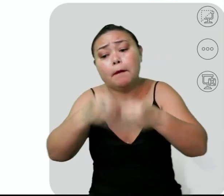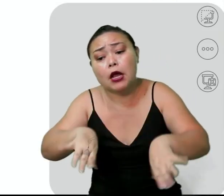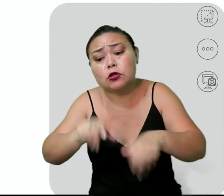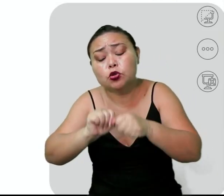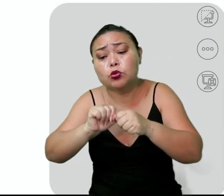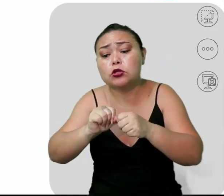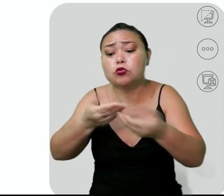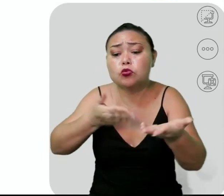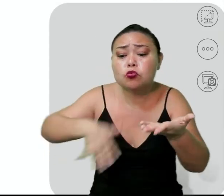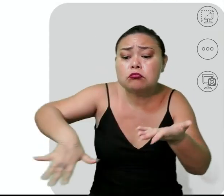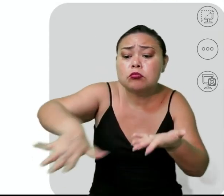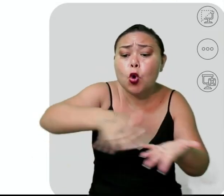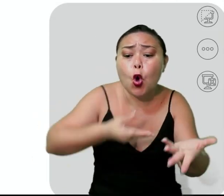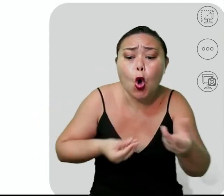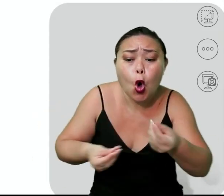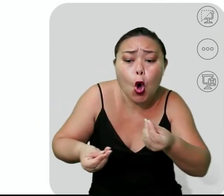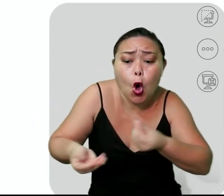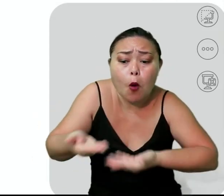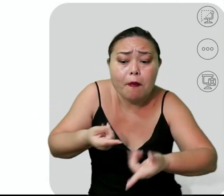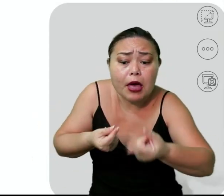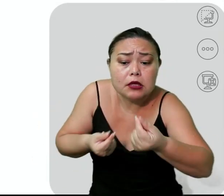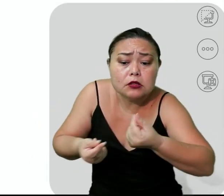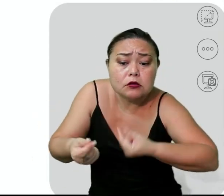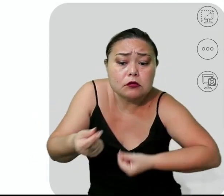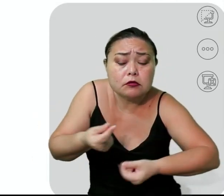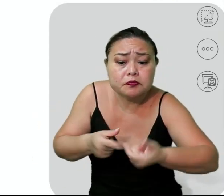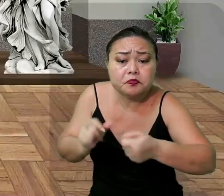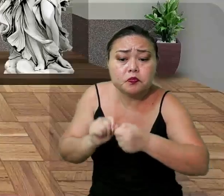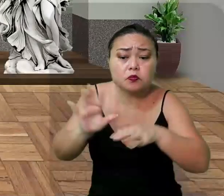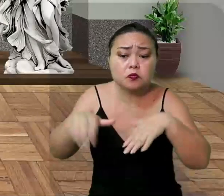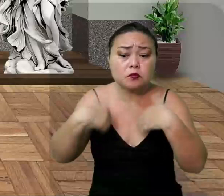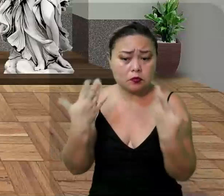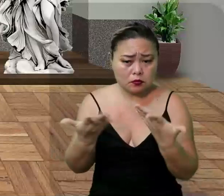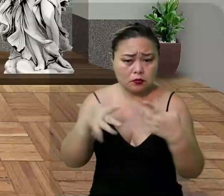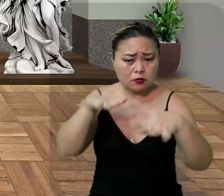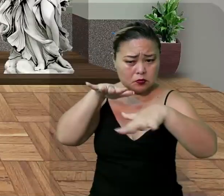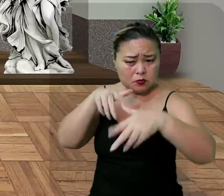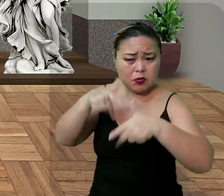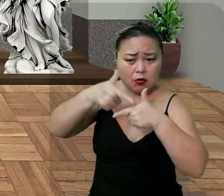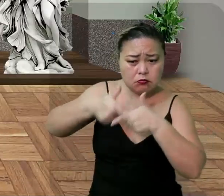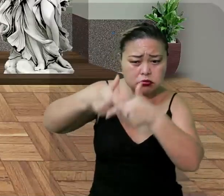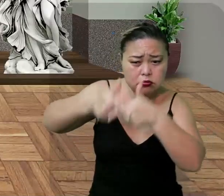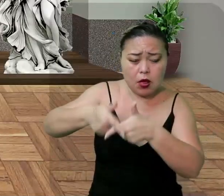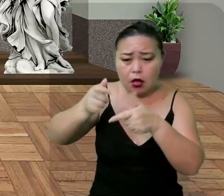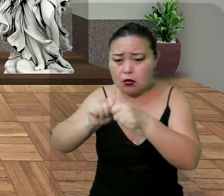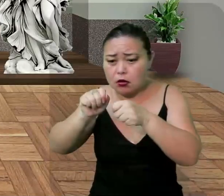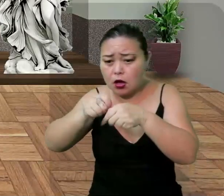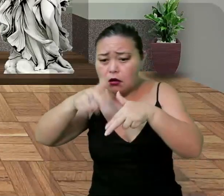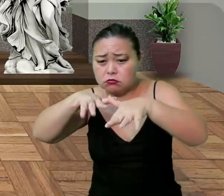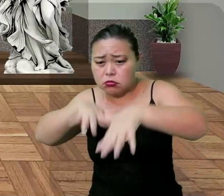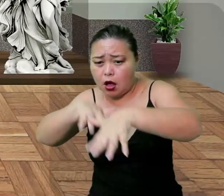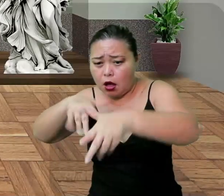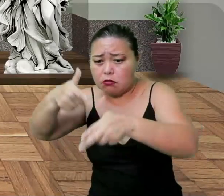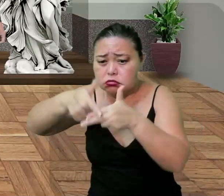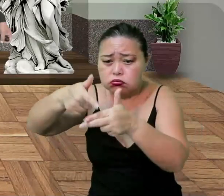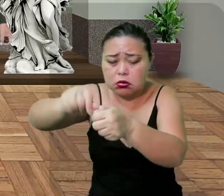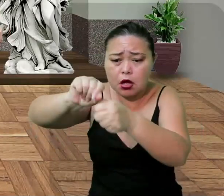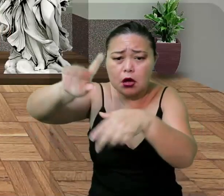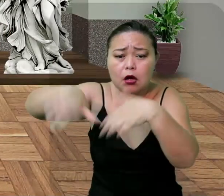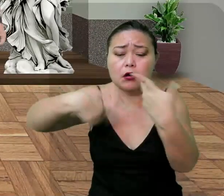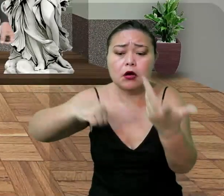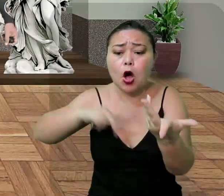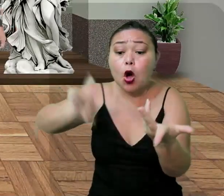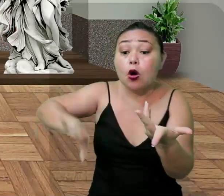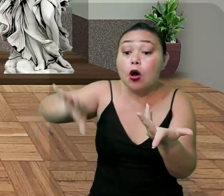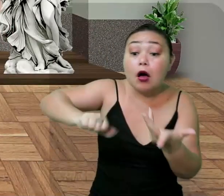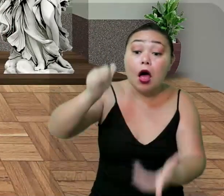Um detalhe que as cruzadas, senhores, quando foram criadas, a partir de 1095, a primeira, nós tínhamos cruzadas de